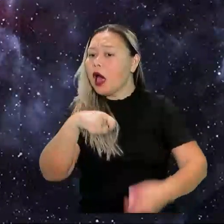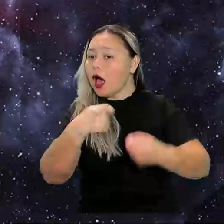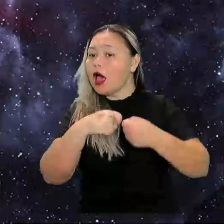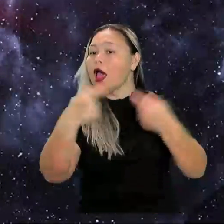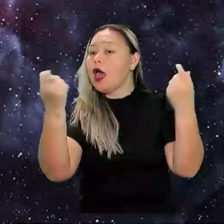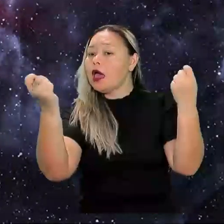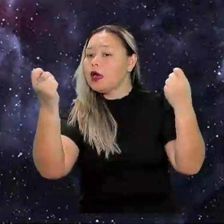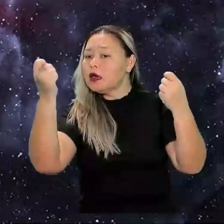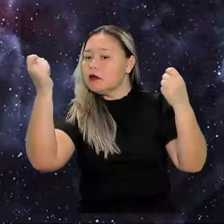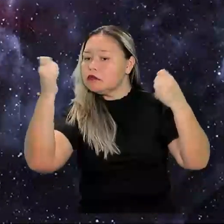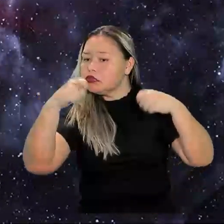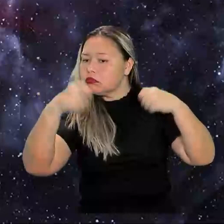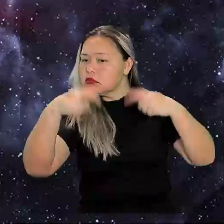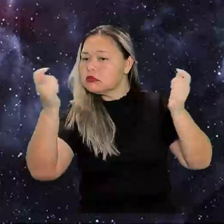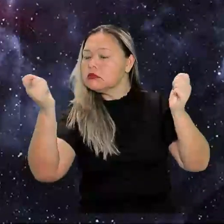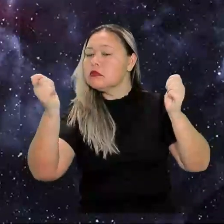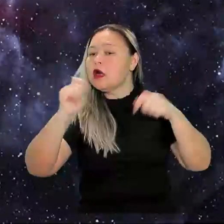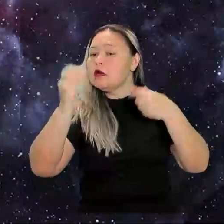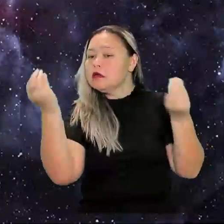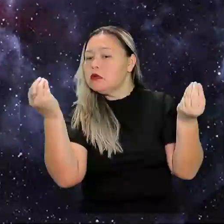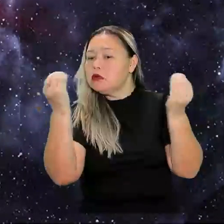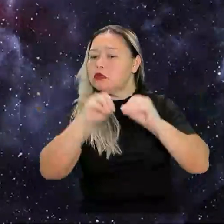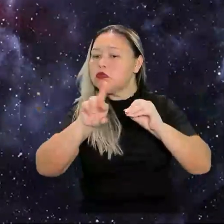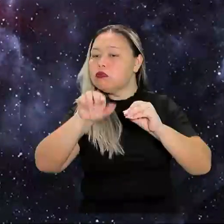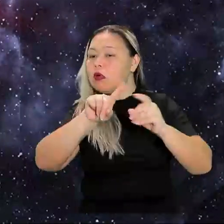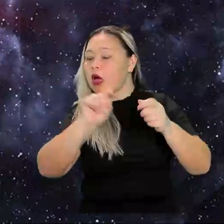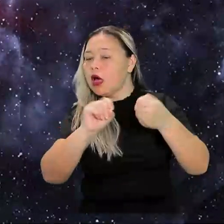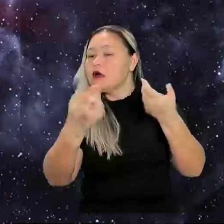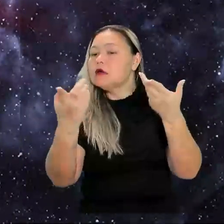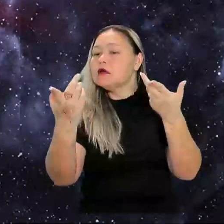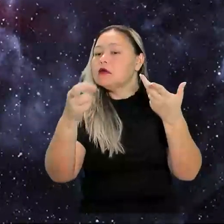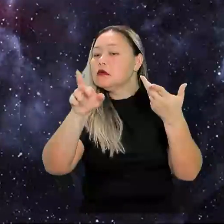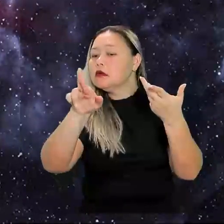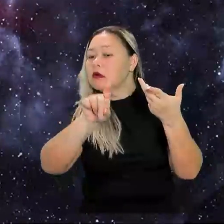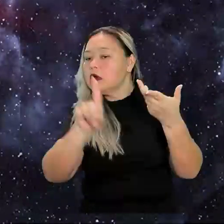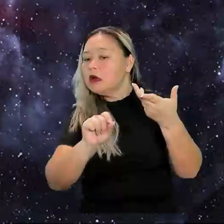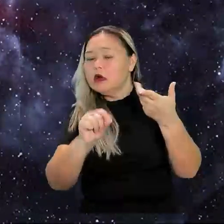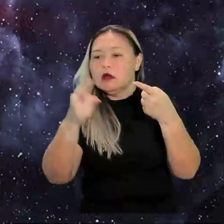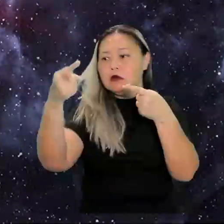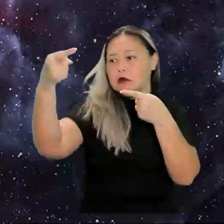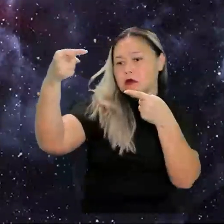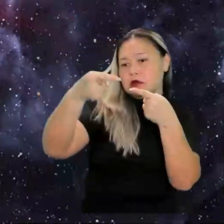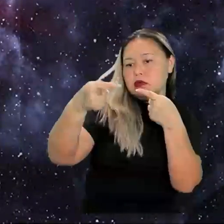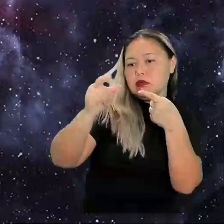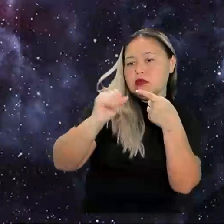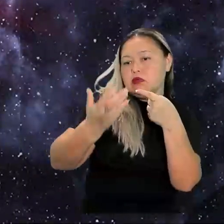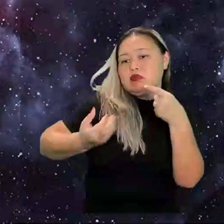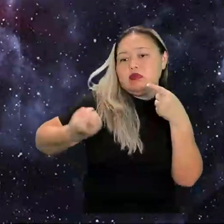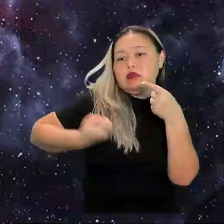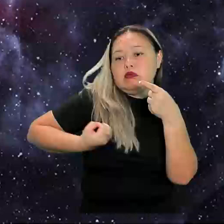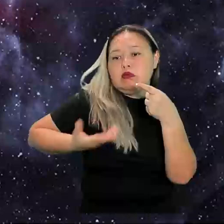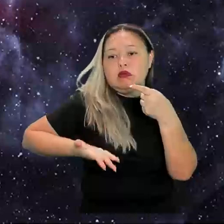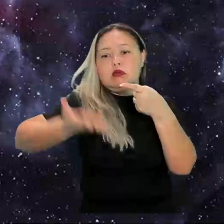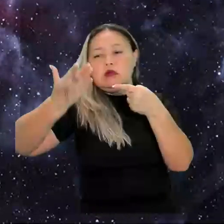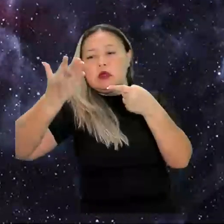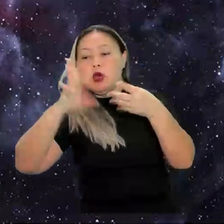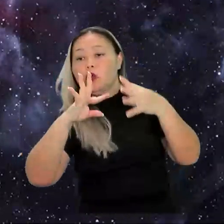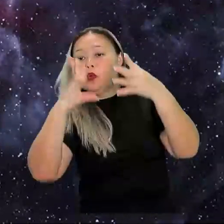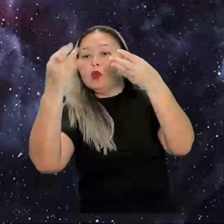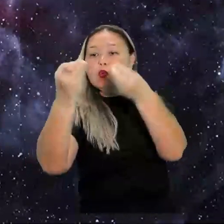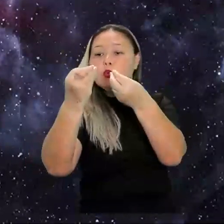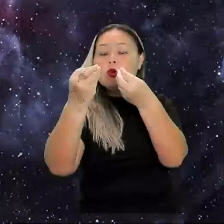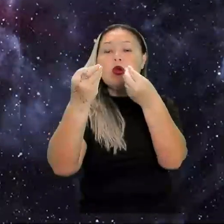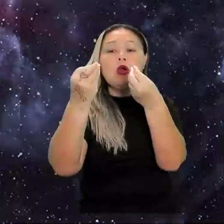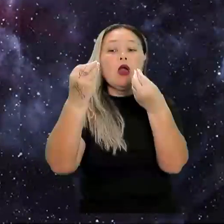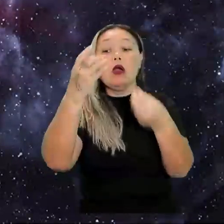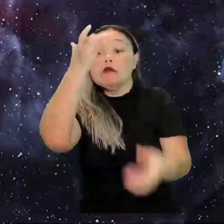probabilidade. Mas se eu jogar aqui a razão, né, entre o número favorável e o número total.